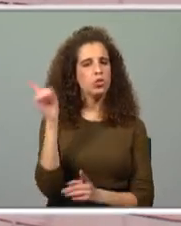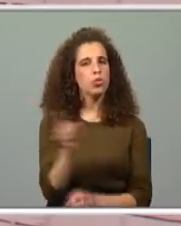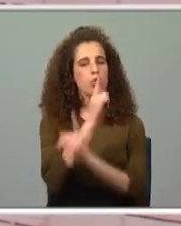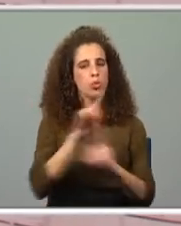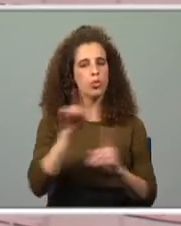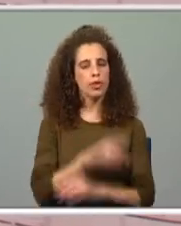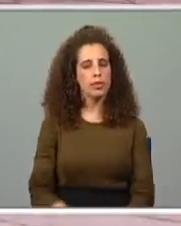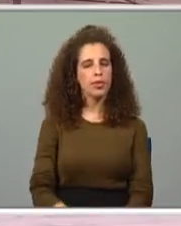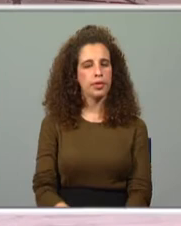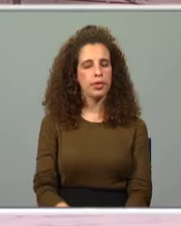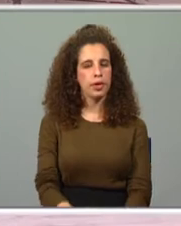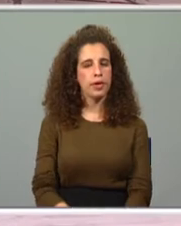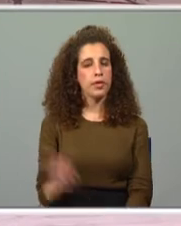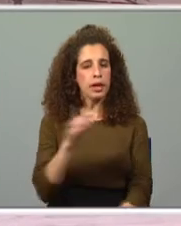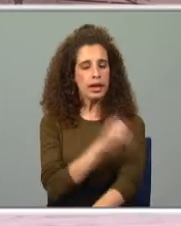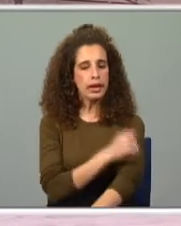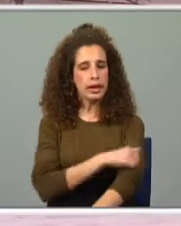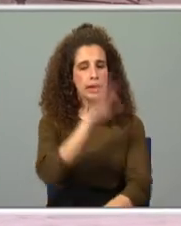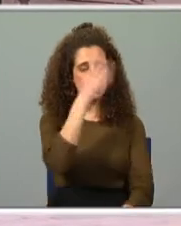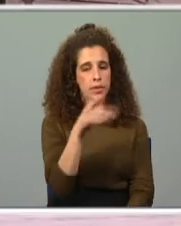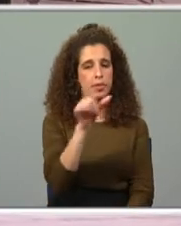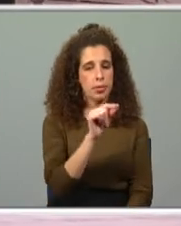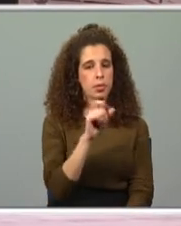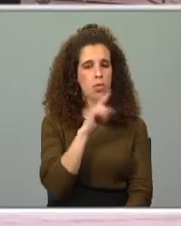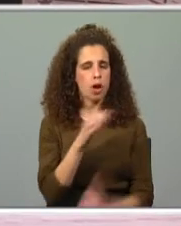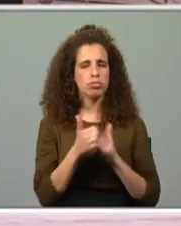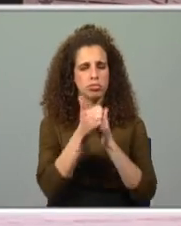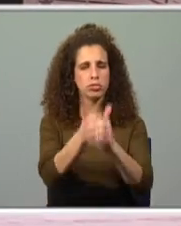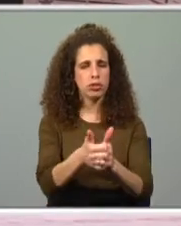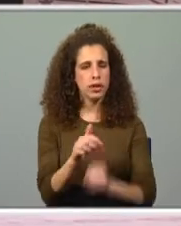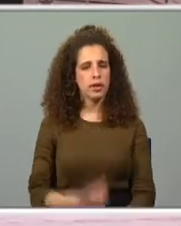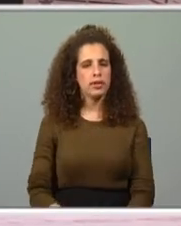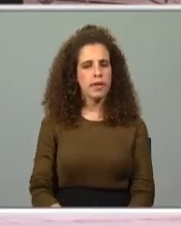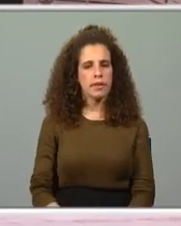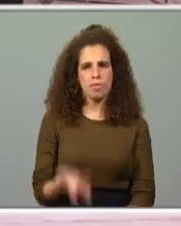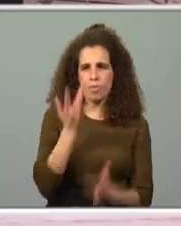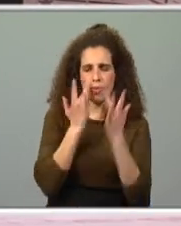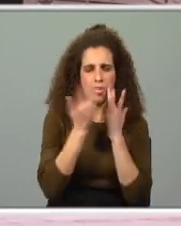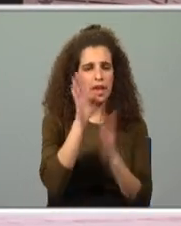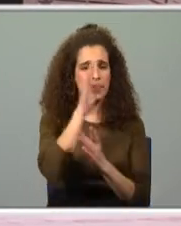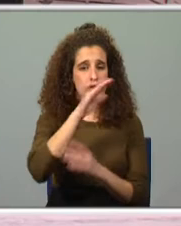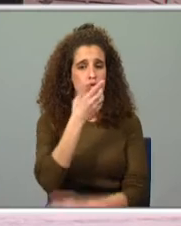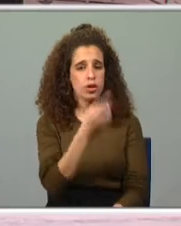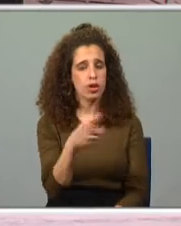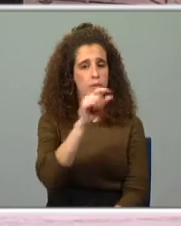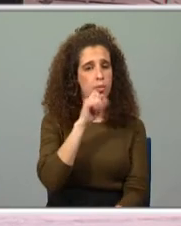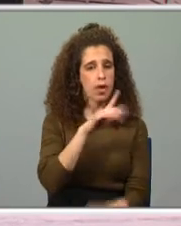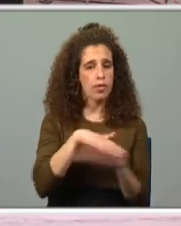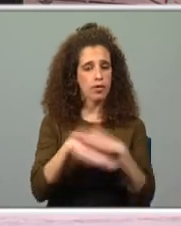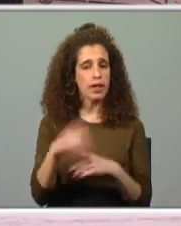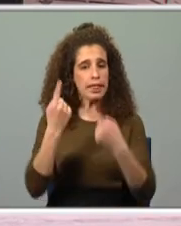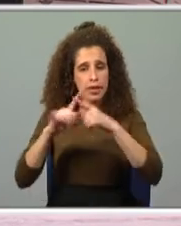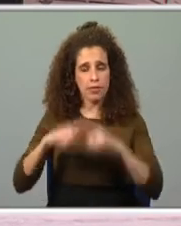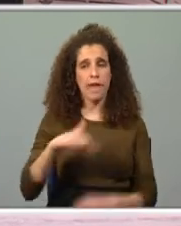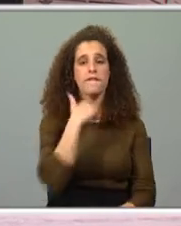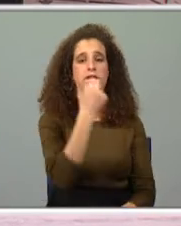Ok. Então, vocês aí em casa já sabem também, podem acompanhar e dramatizar. E se estiverem sozinhos, até podem fazer